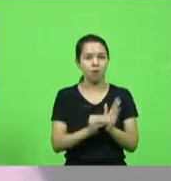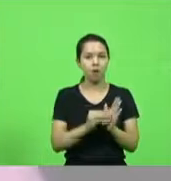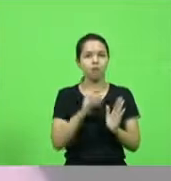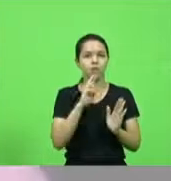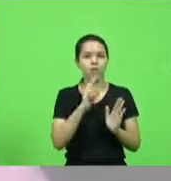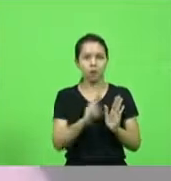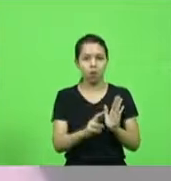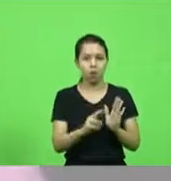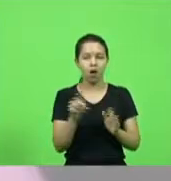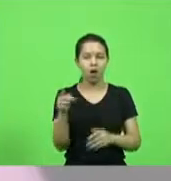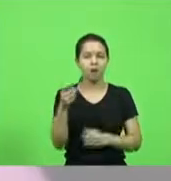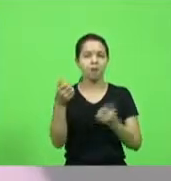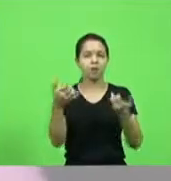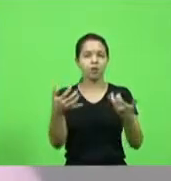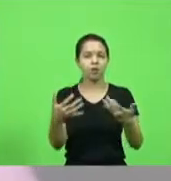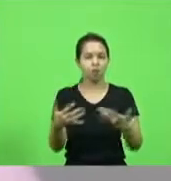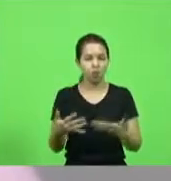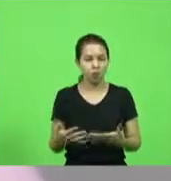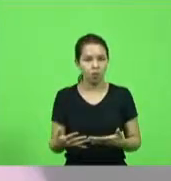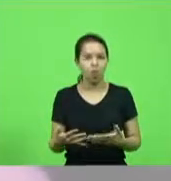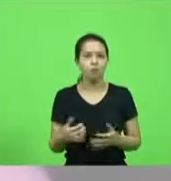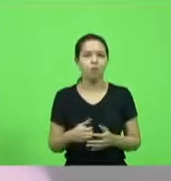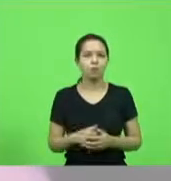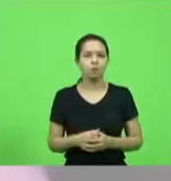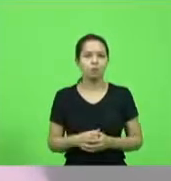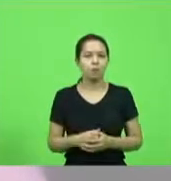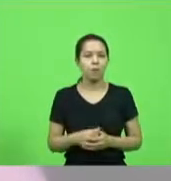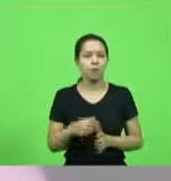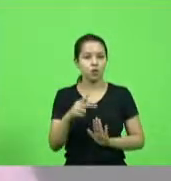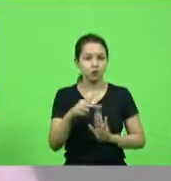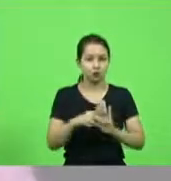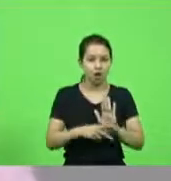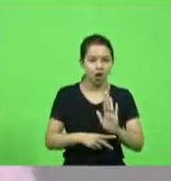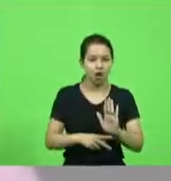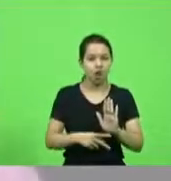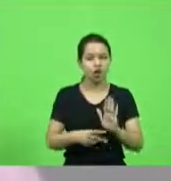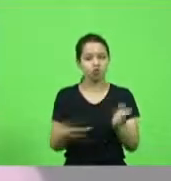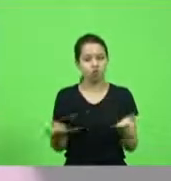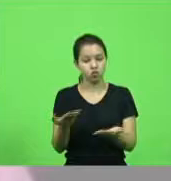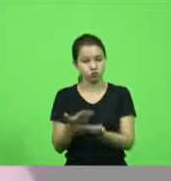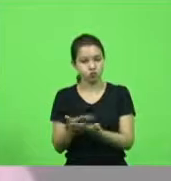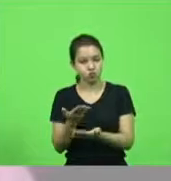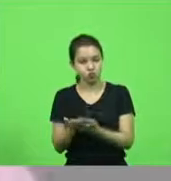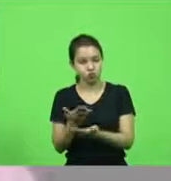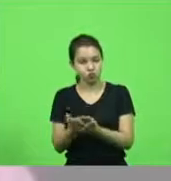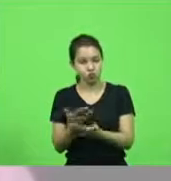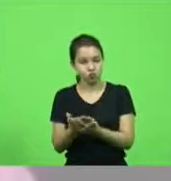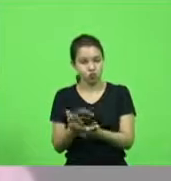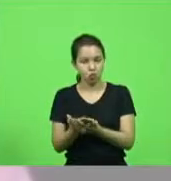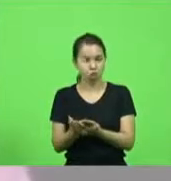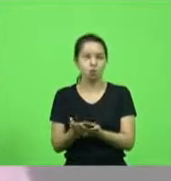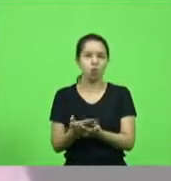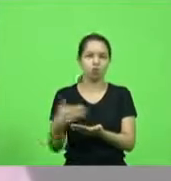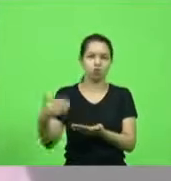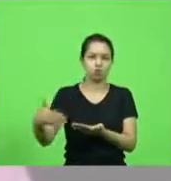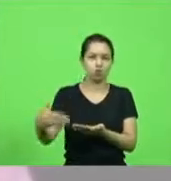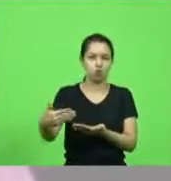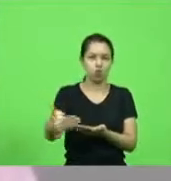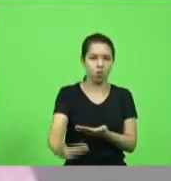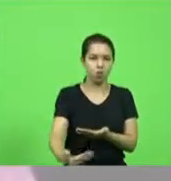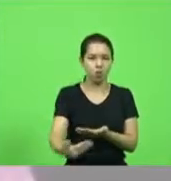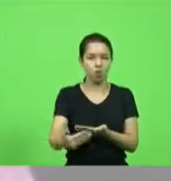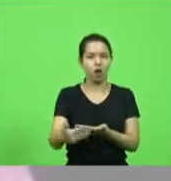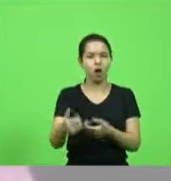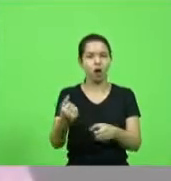está em estudo, onde ele diz que o projeto deve só, a obra deve só